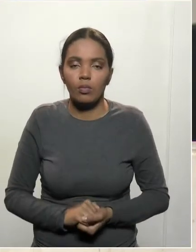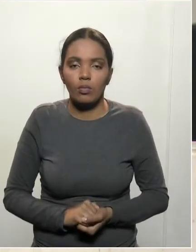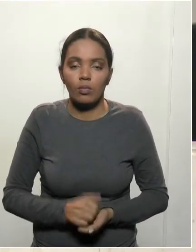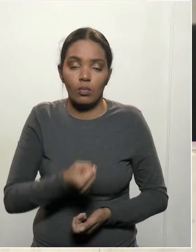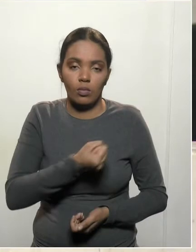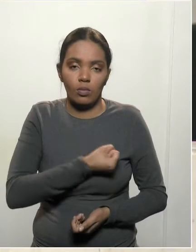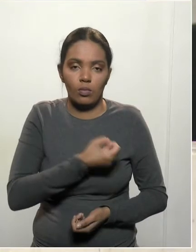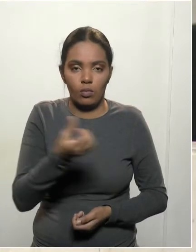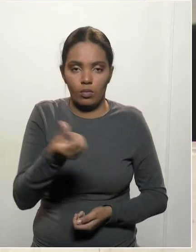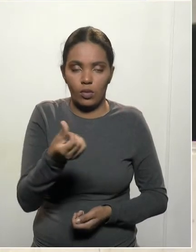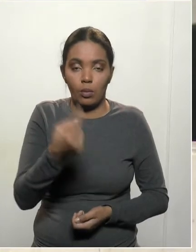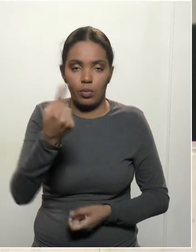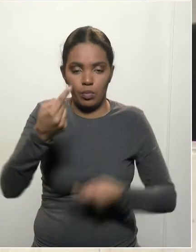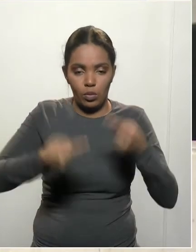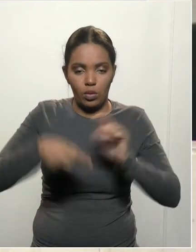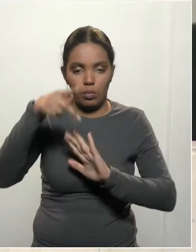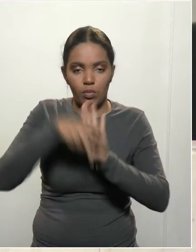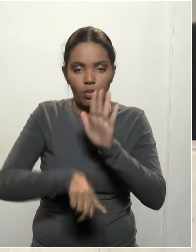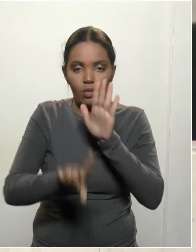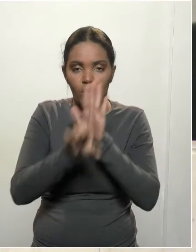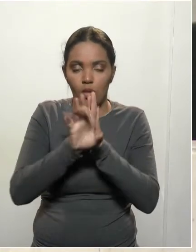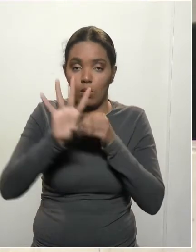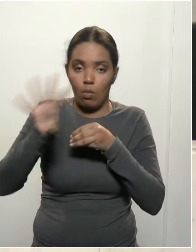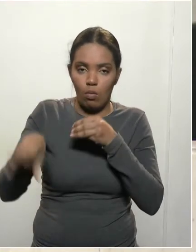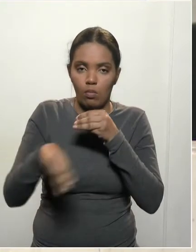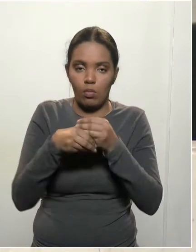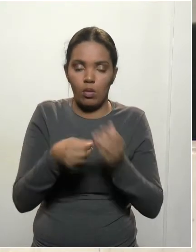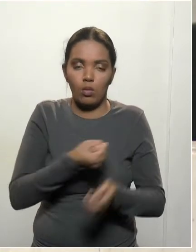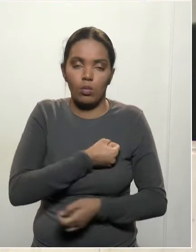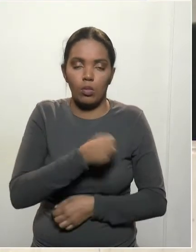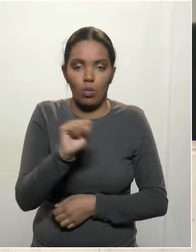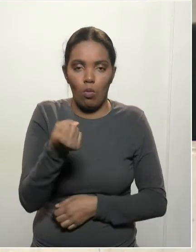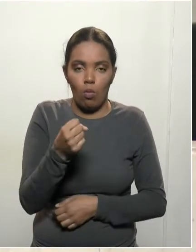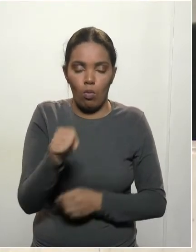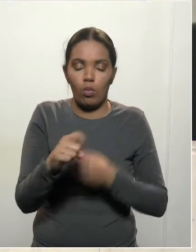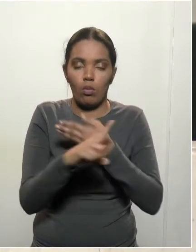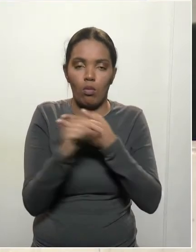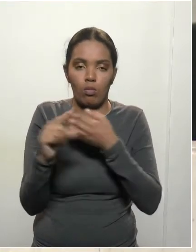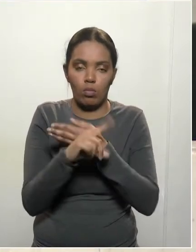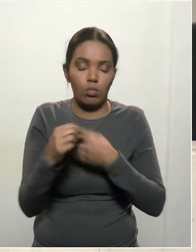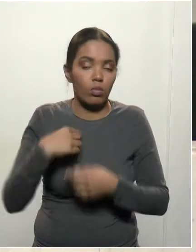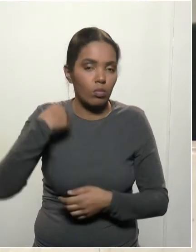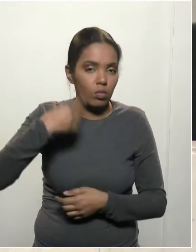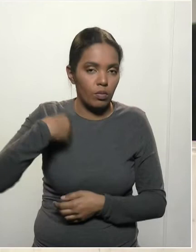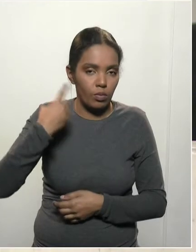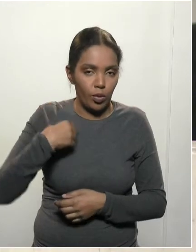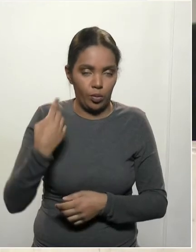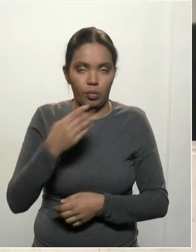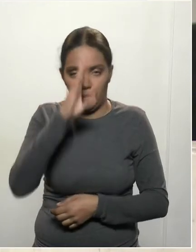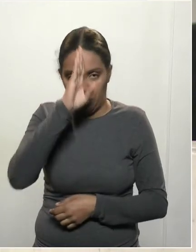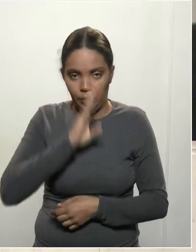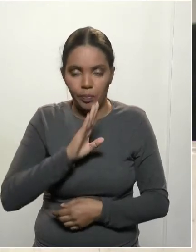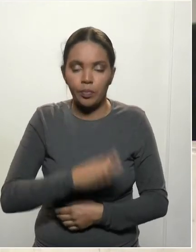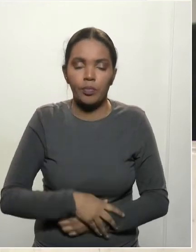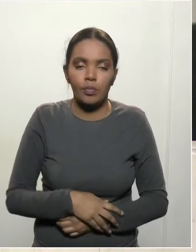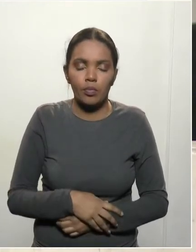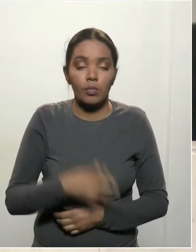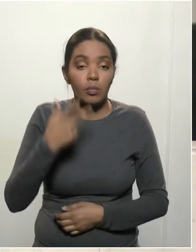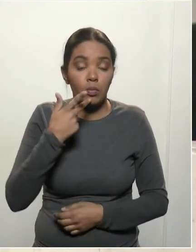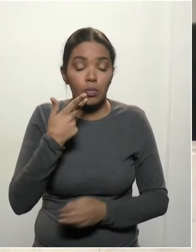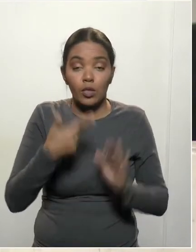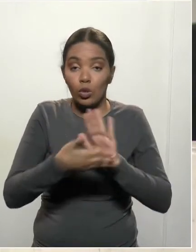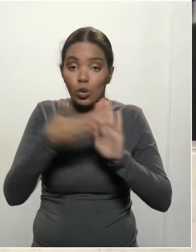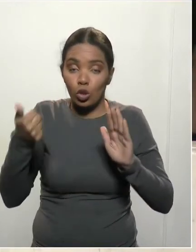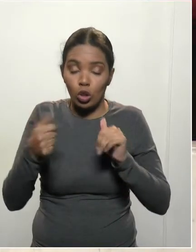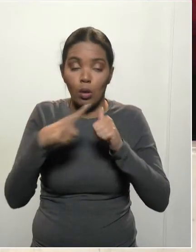Item número 6, primeira discussão do projeto de lei complementar, número 8, autoria da Defensoria Pública, revoga o parágrafo